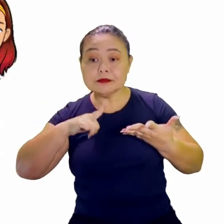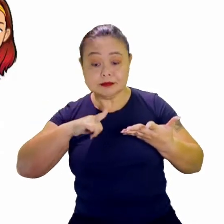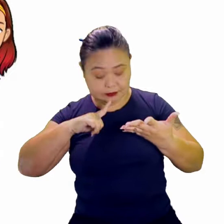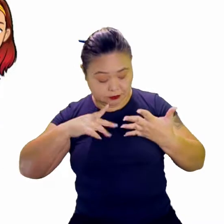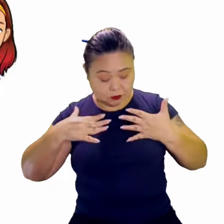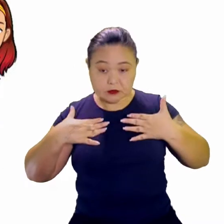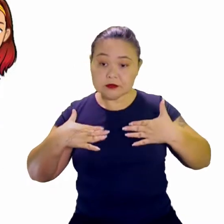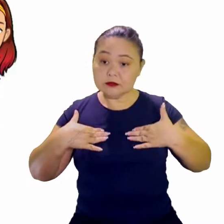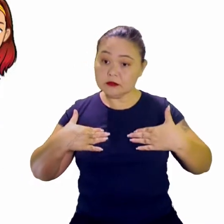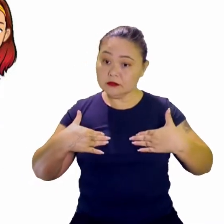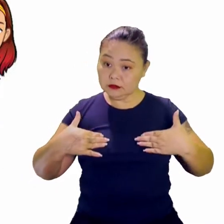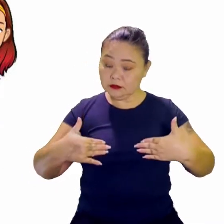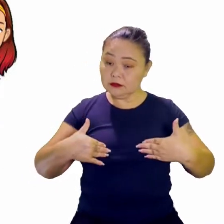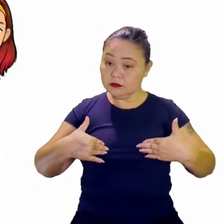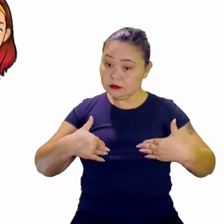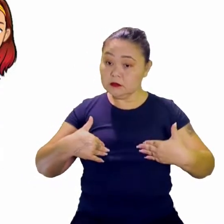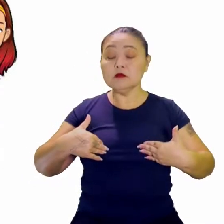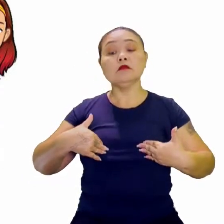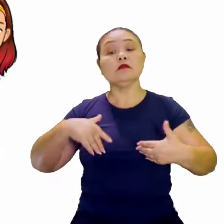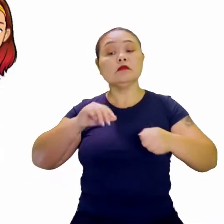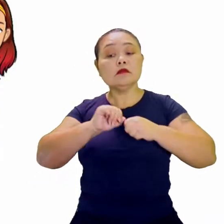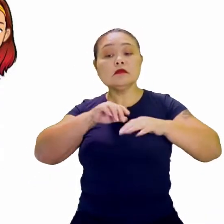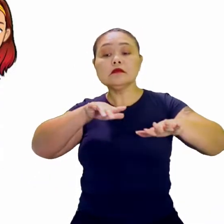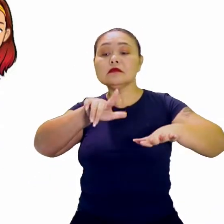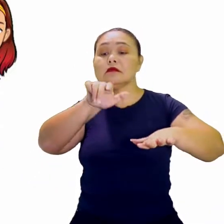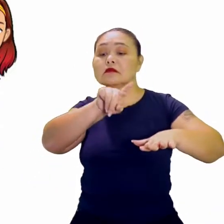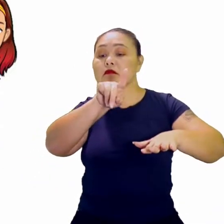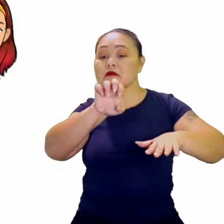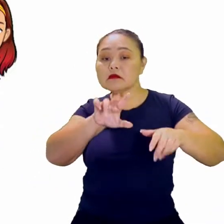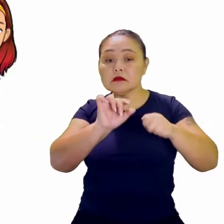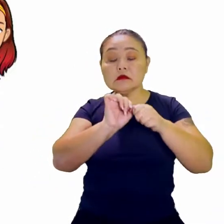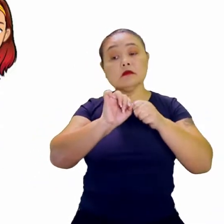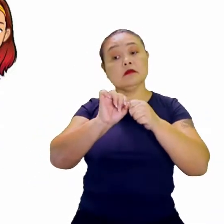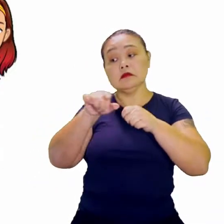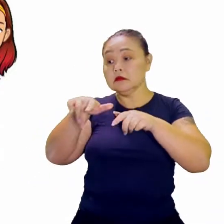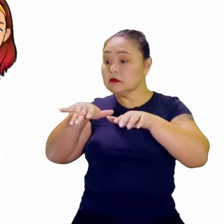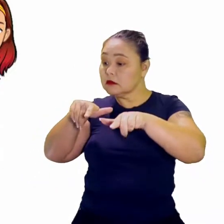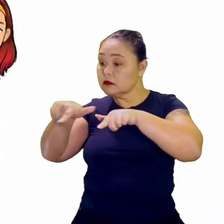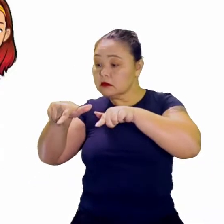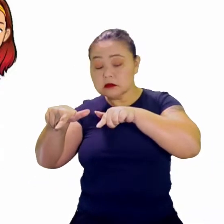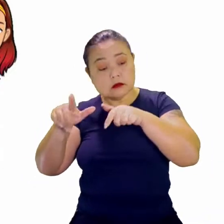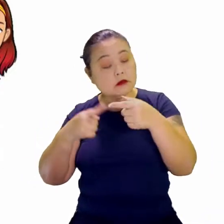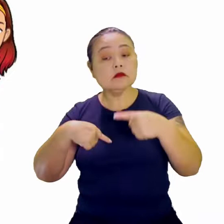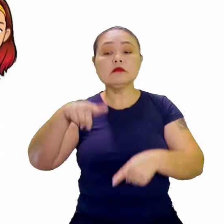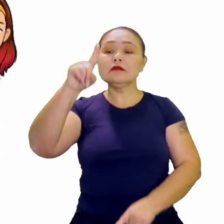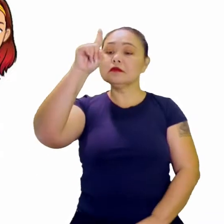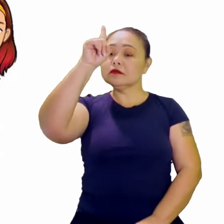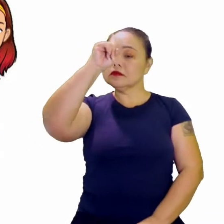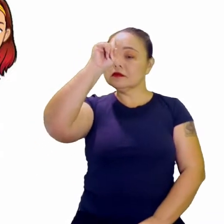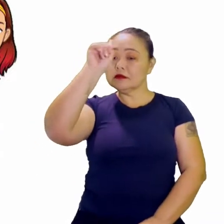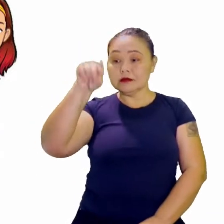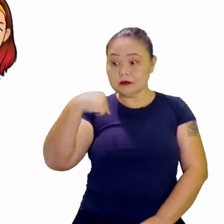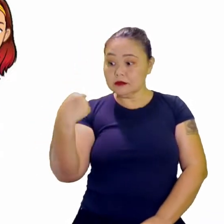corpo ativo em situação de lazer, no trabalho e no